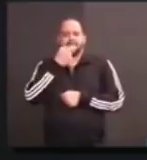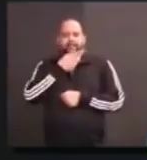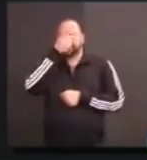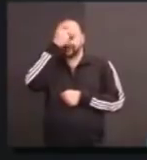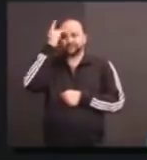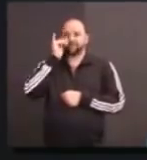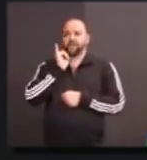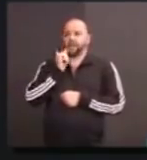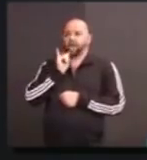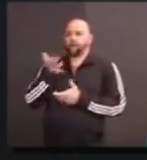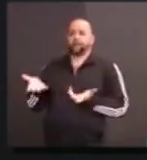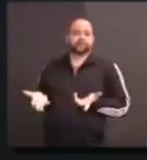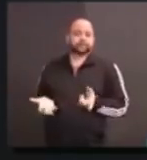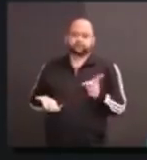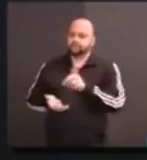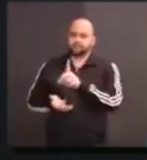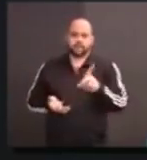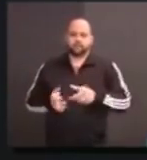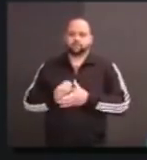capazes de contar